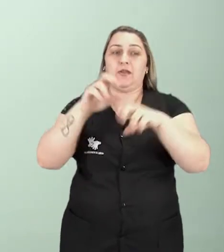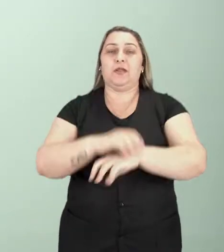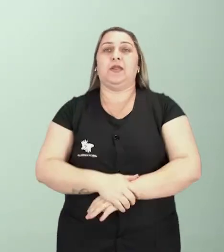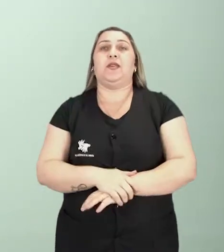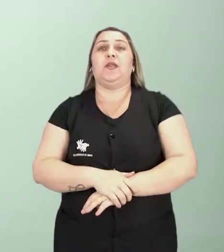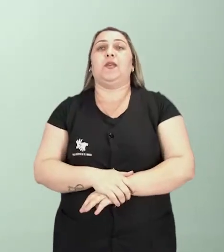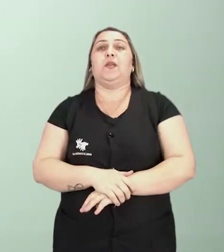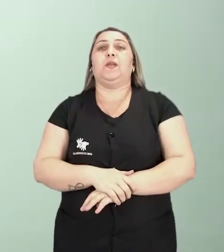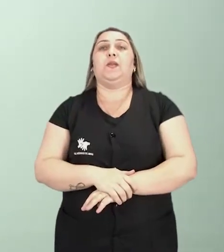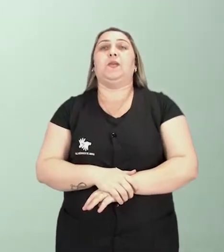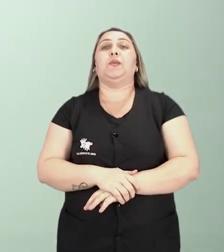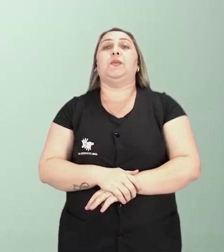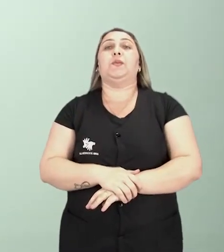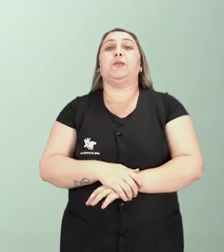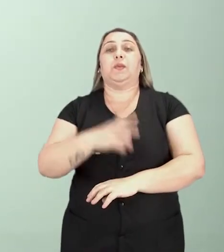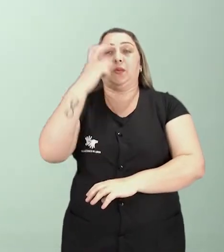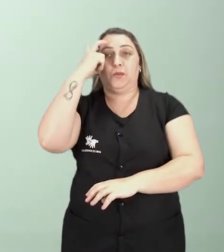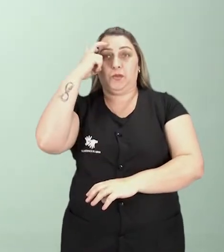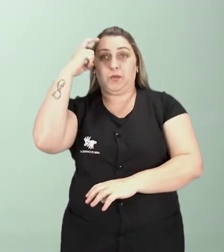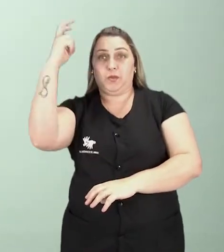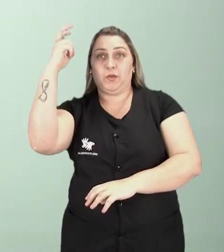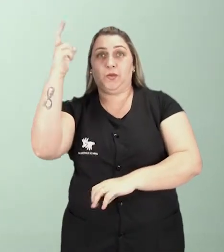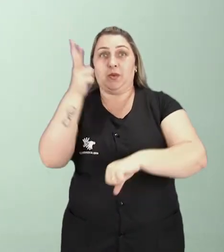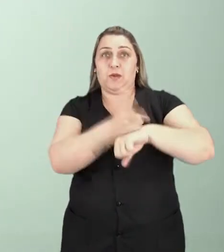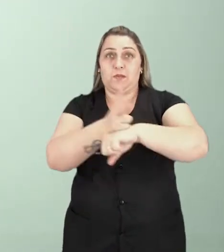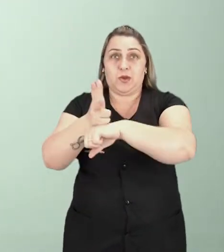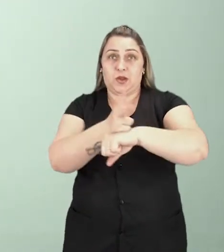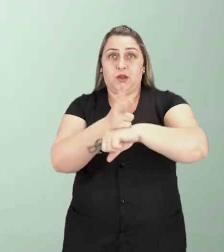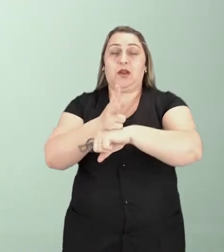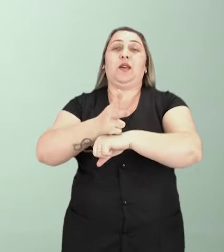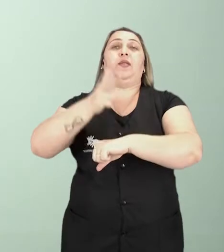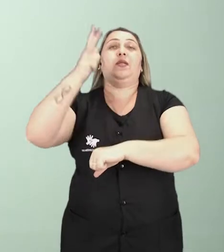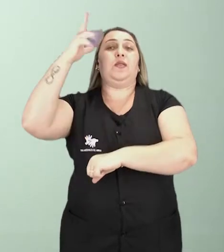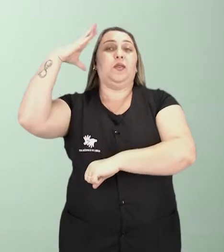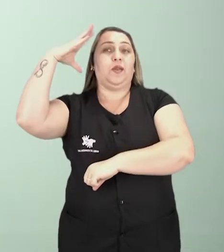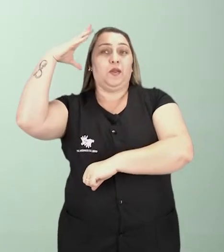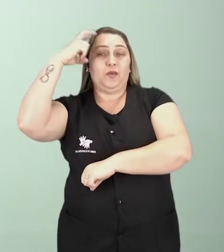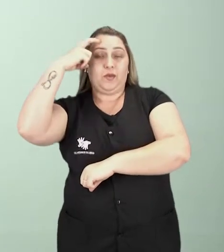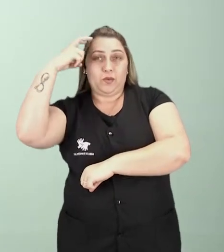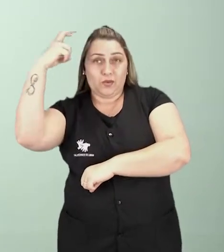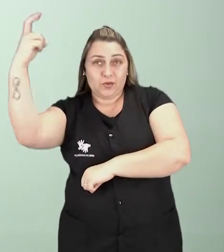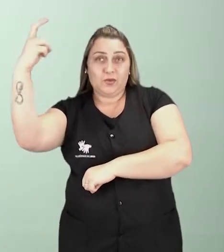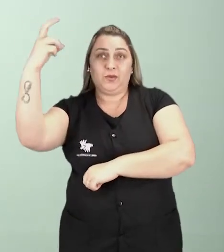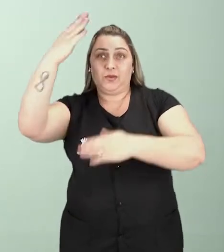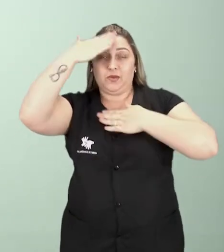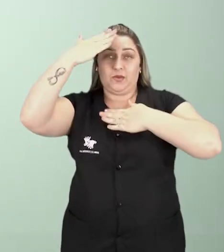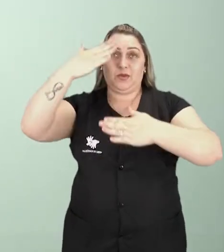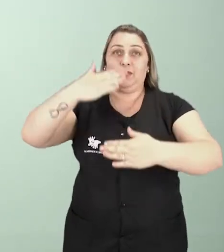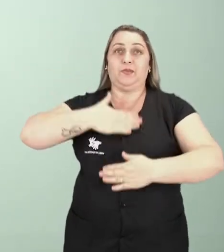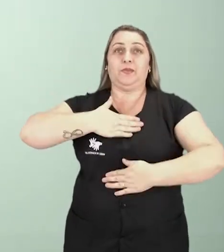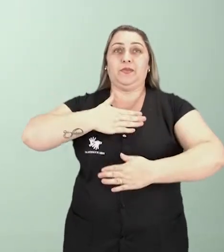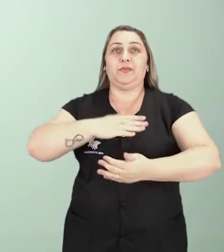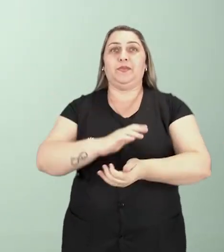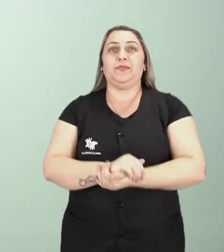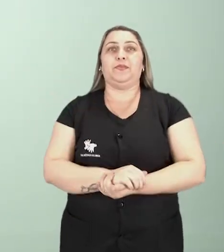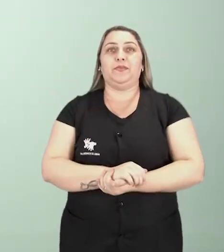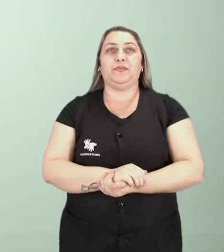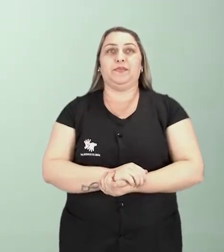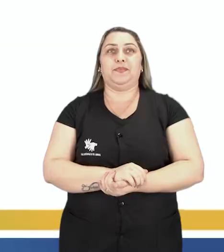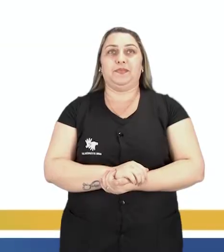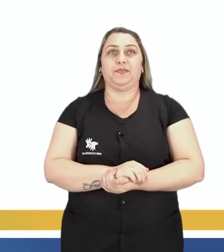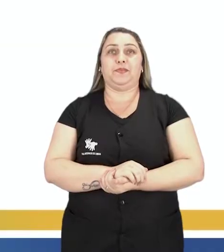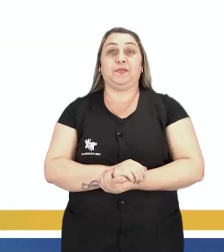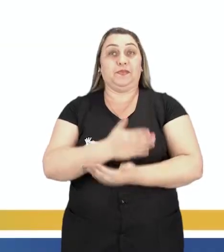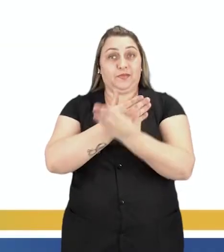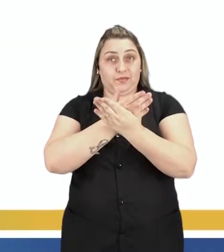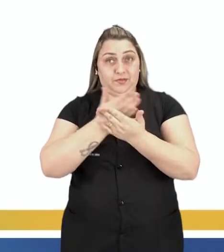cultura midiática e cultura corporal, né? E hoje nós vamos trabalhar essa parte do reconhecimento de informações, tá?